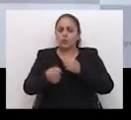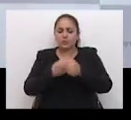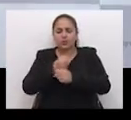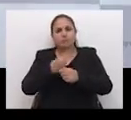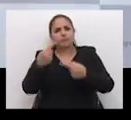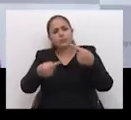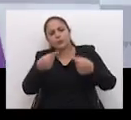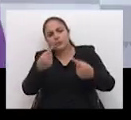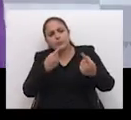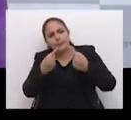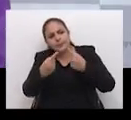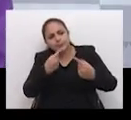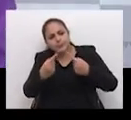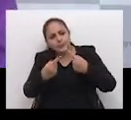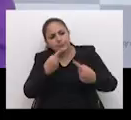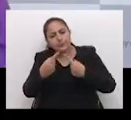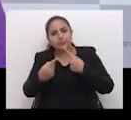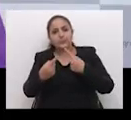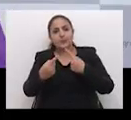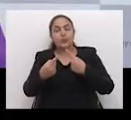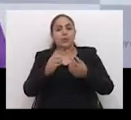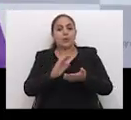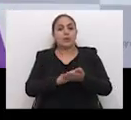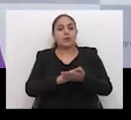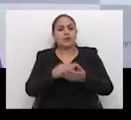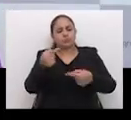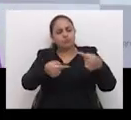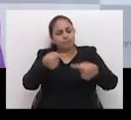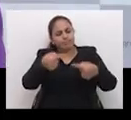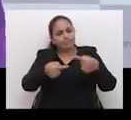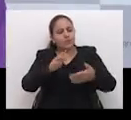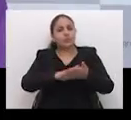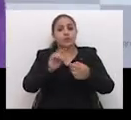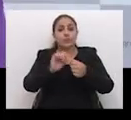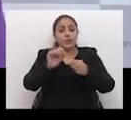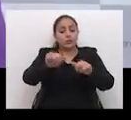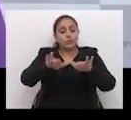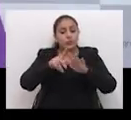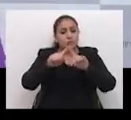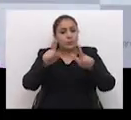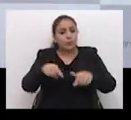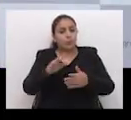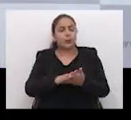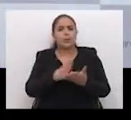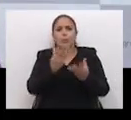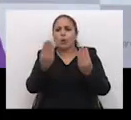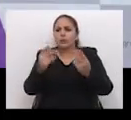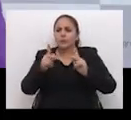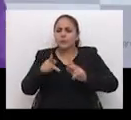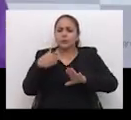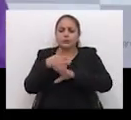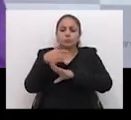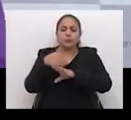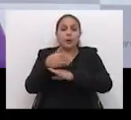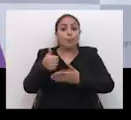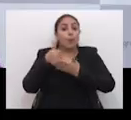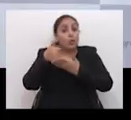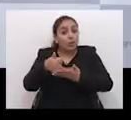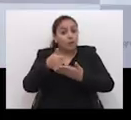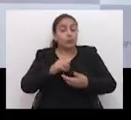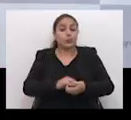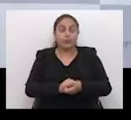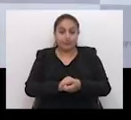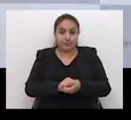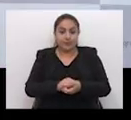de debates, como eu digo, foi feito audiências públicas, né, os órgãos competentes, todo ao nosso